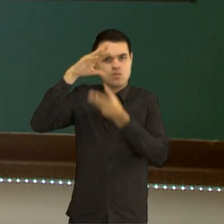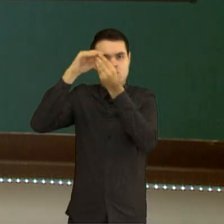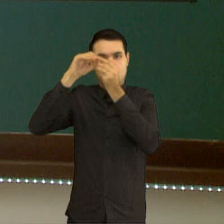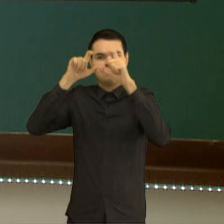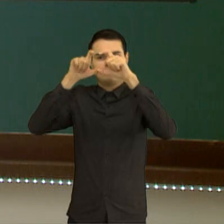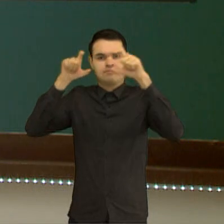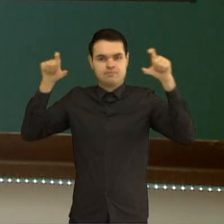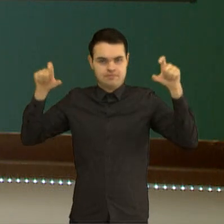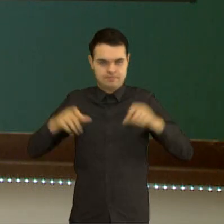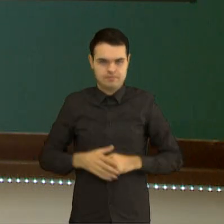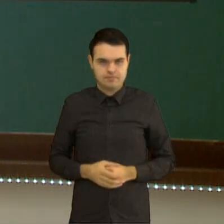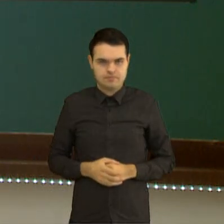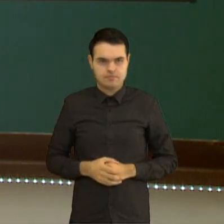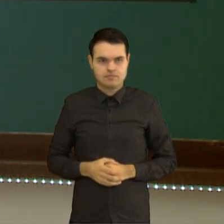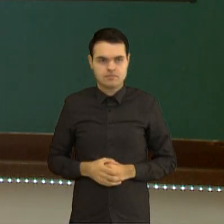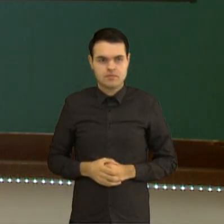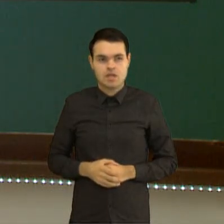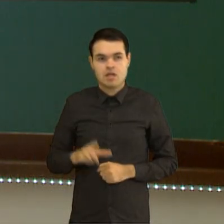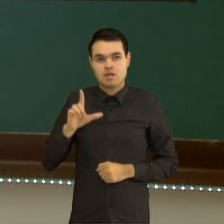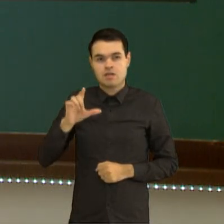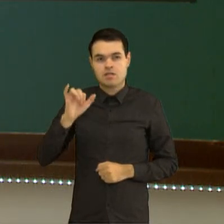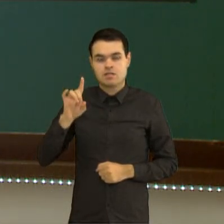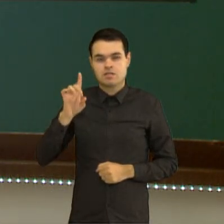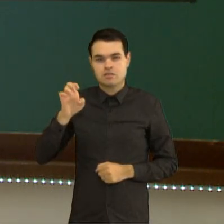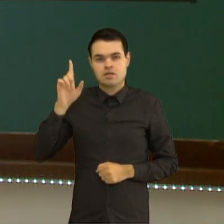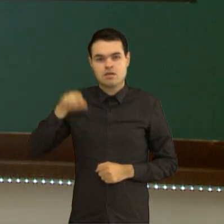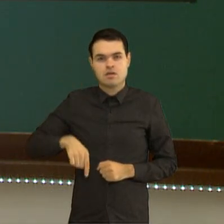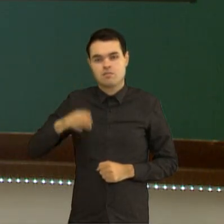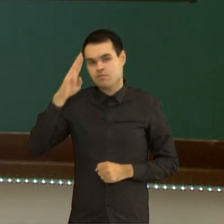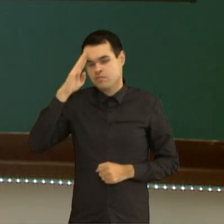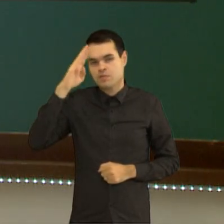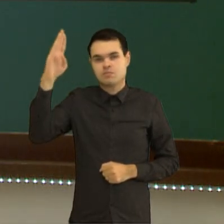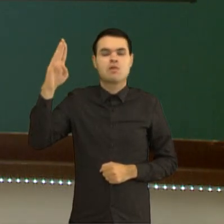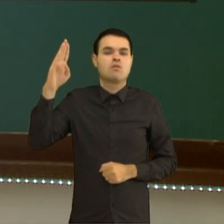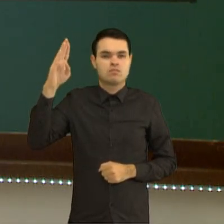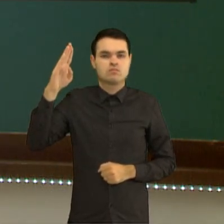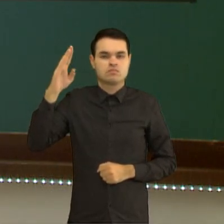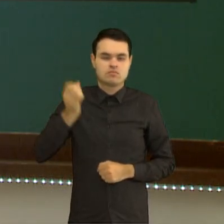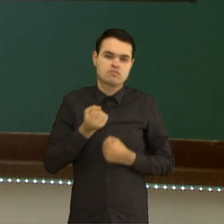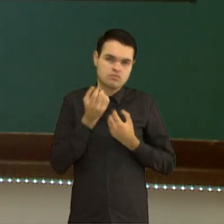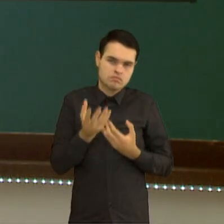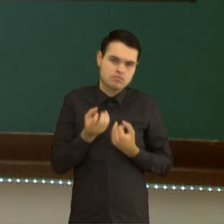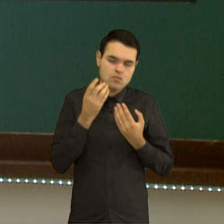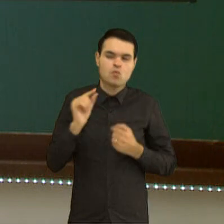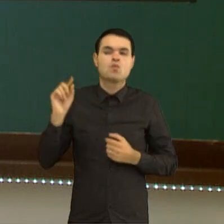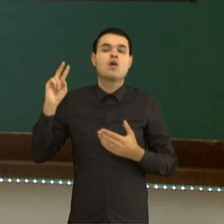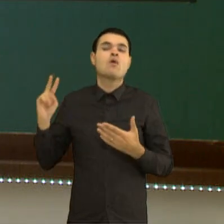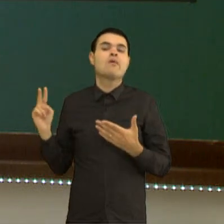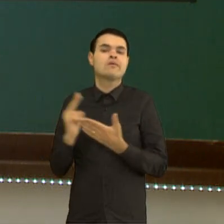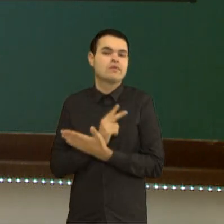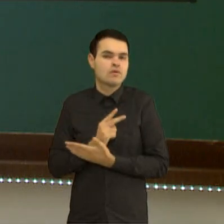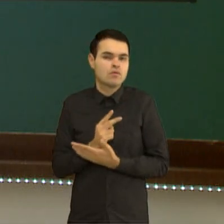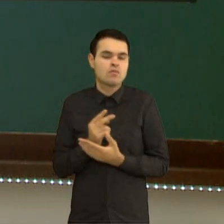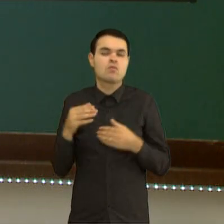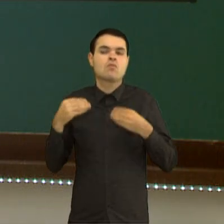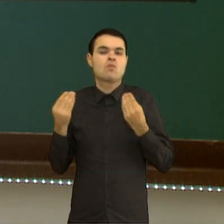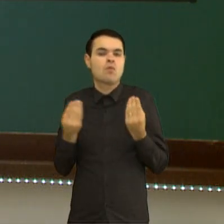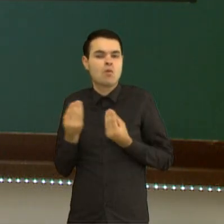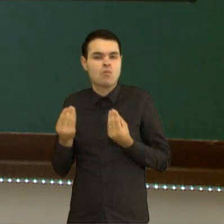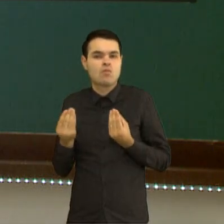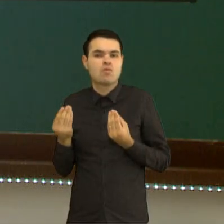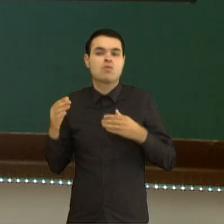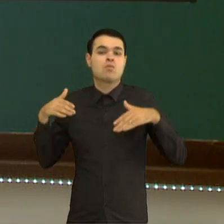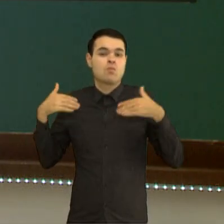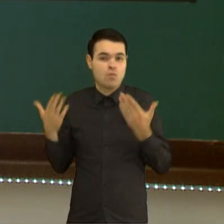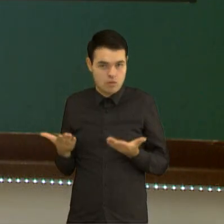notícia. O slide, que são as principais informações da notícia, o que aconteceu, como, quando, com